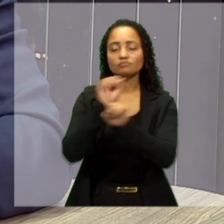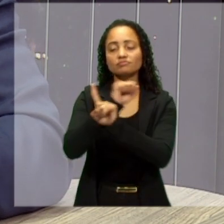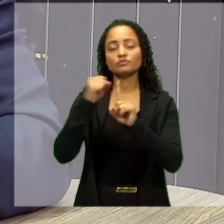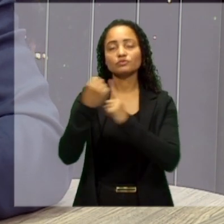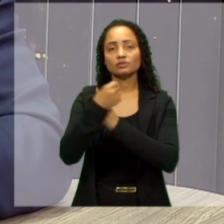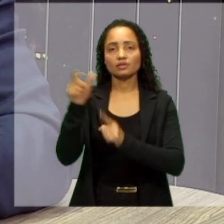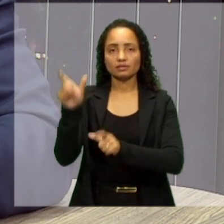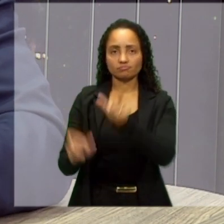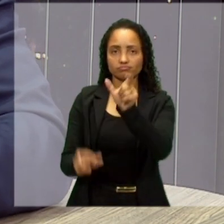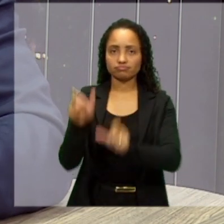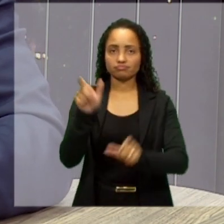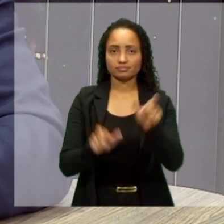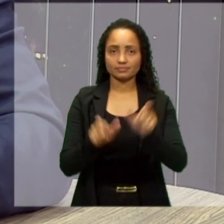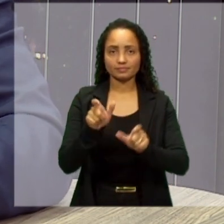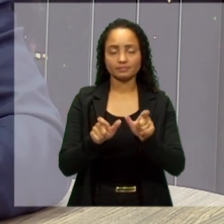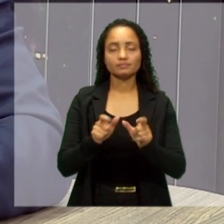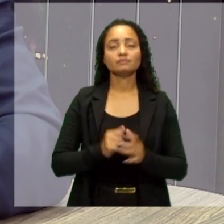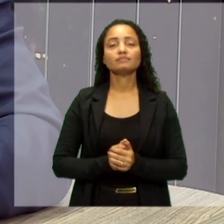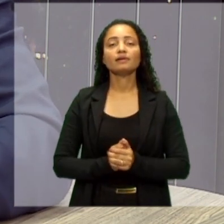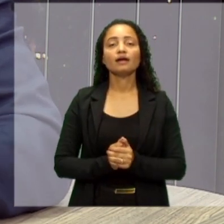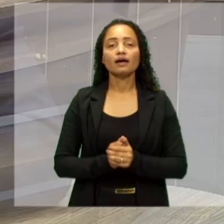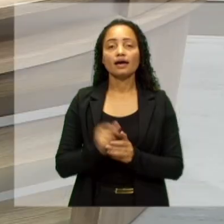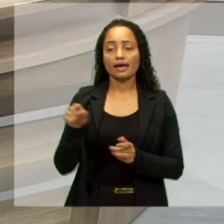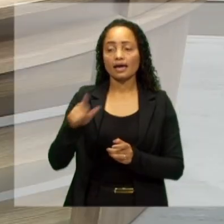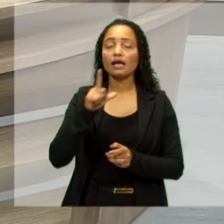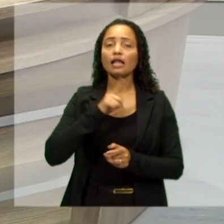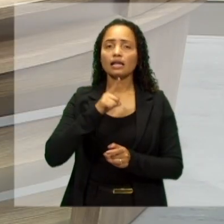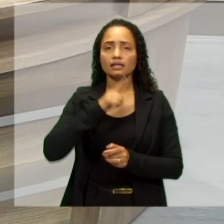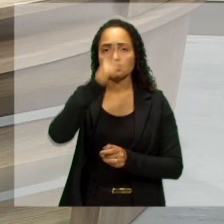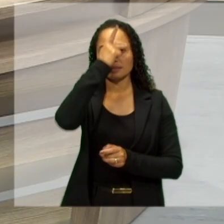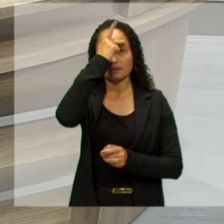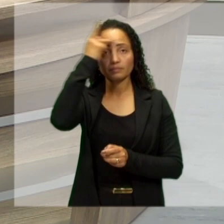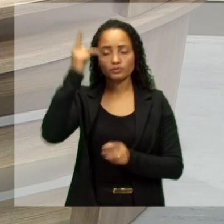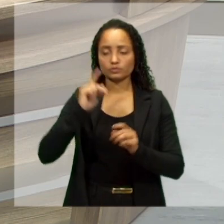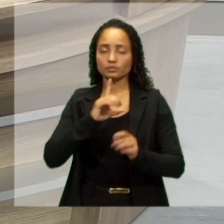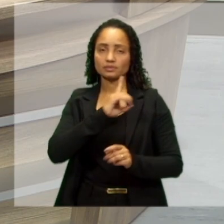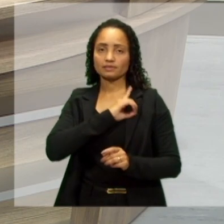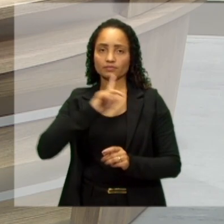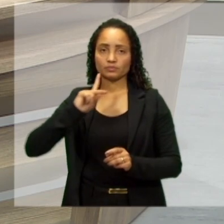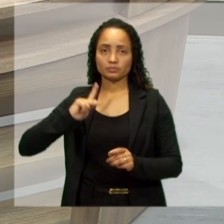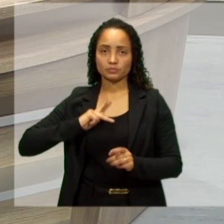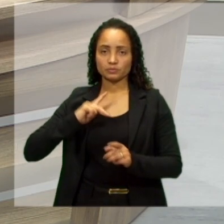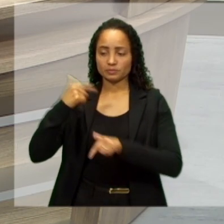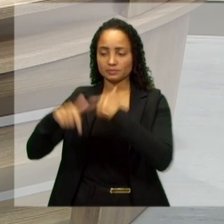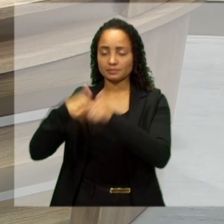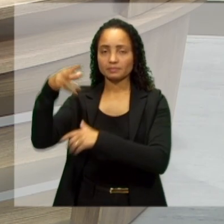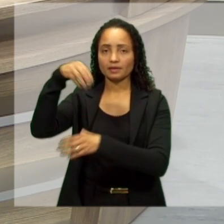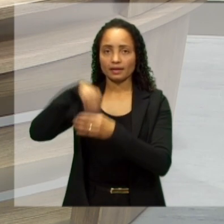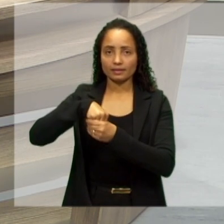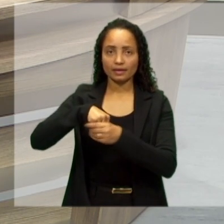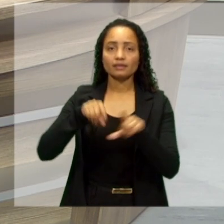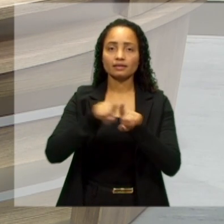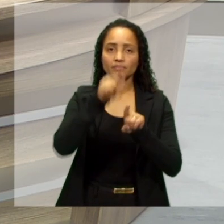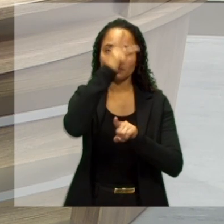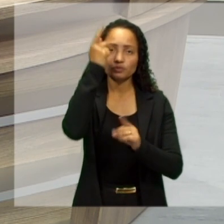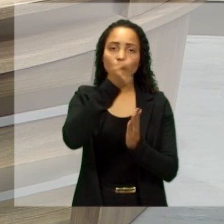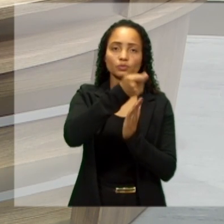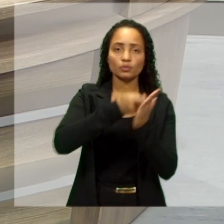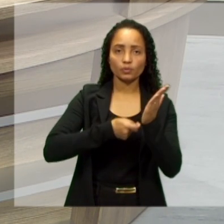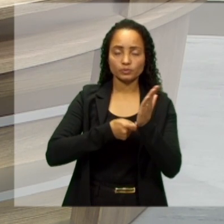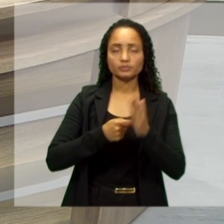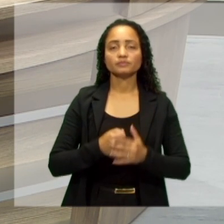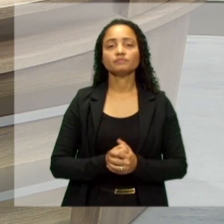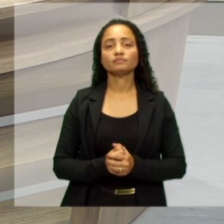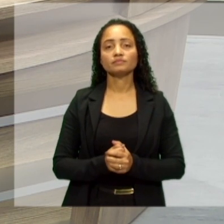Defensoria Pública é uma instituição composta por servidores públicos, defensores públicos. E visando um canal de